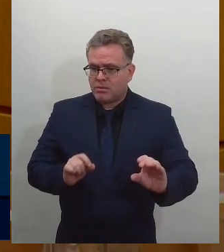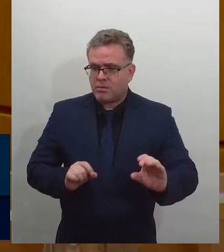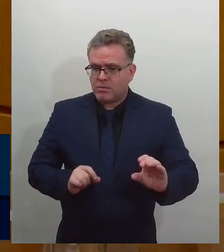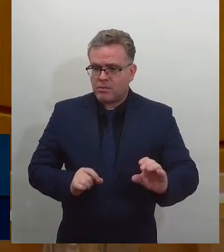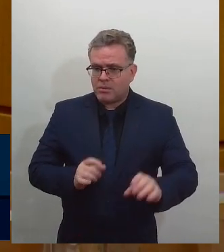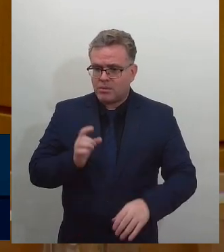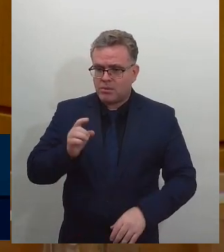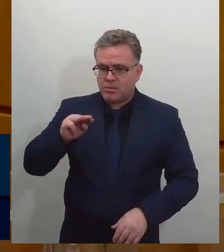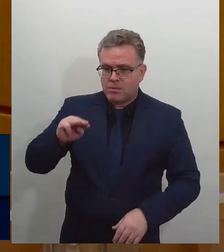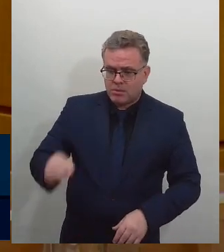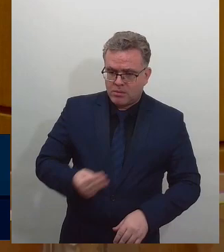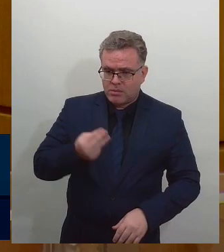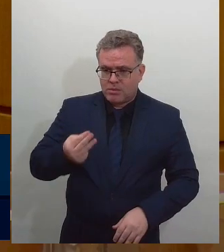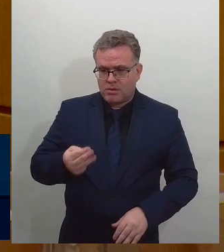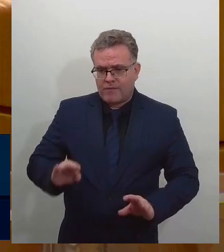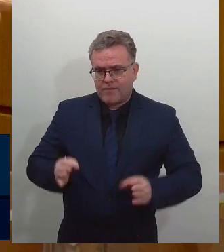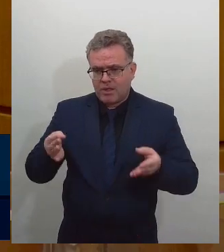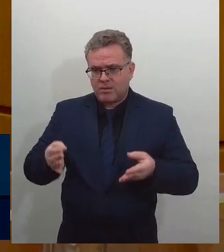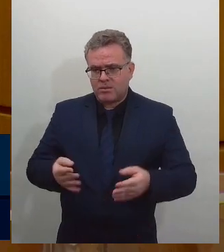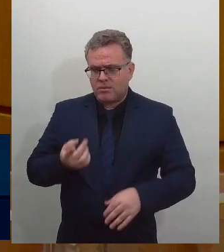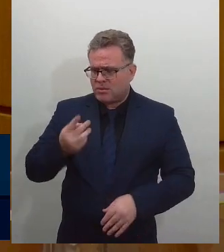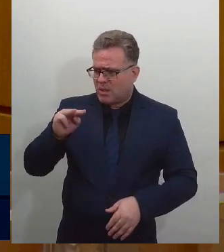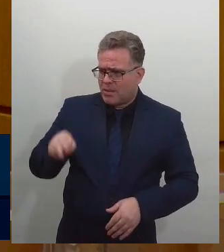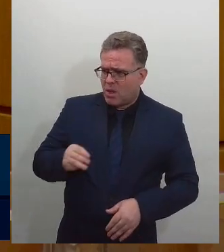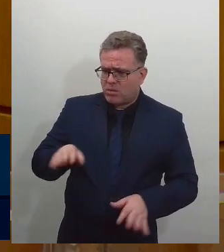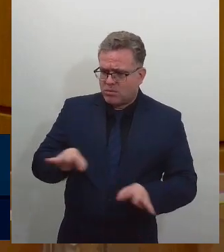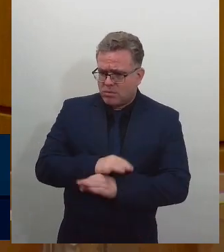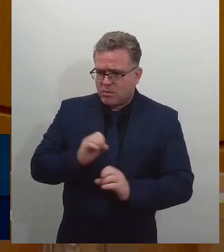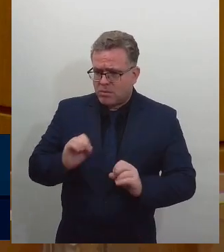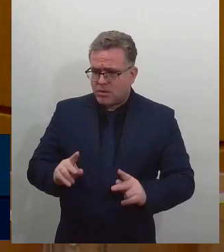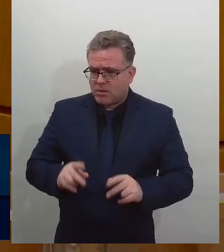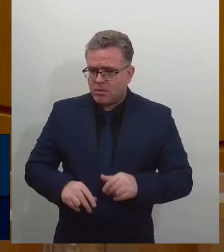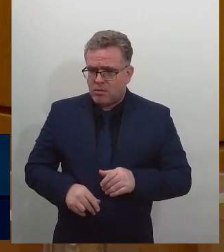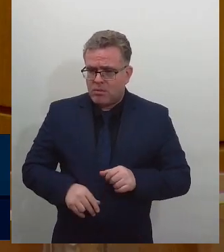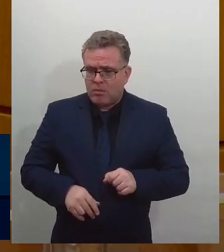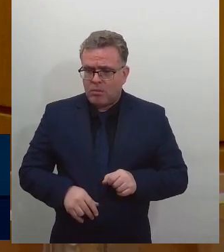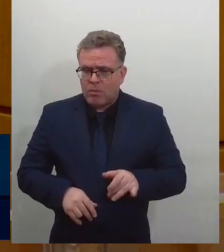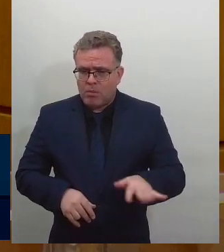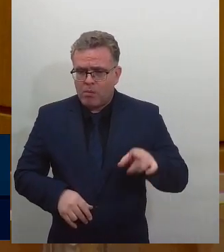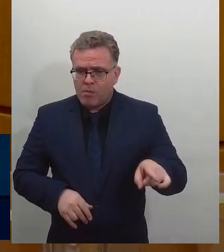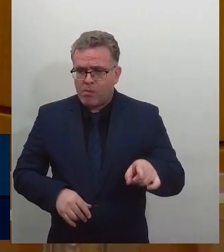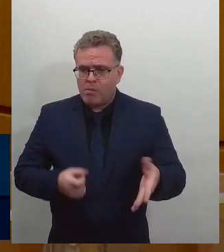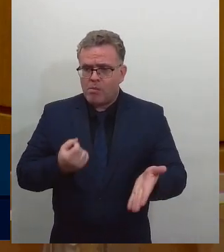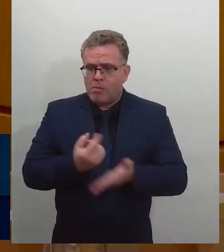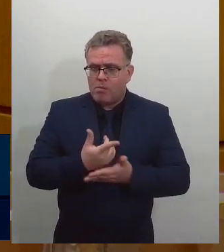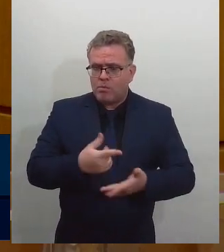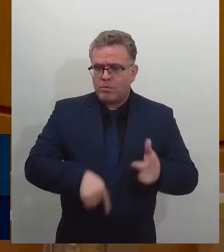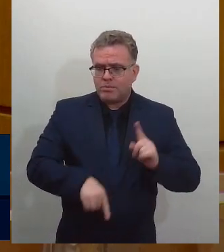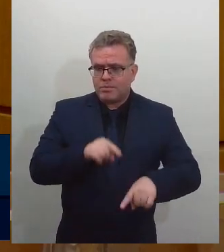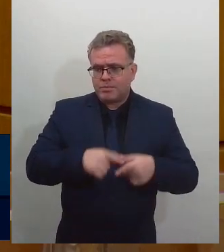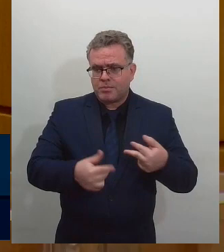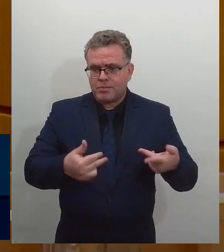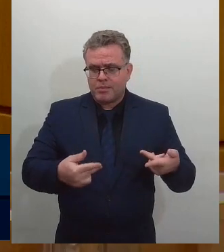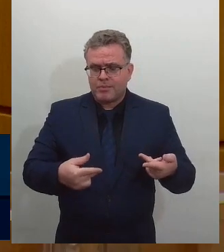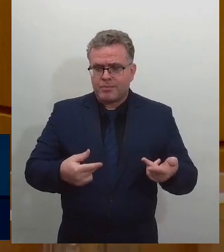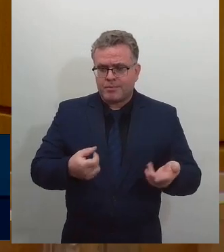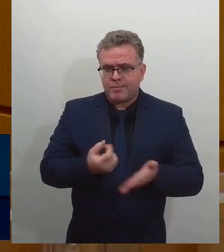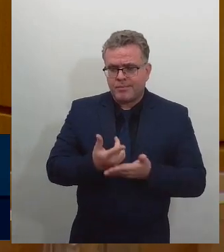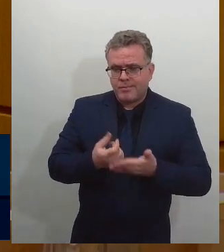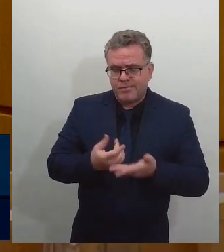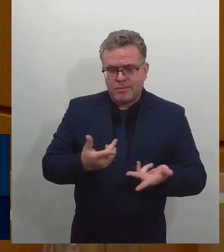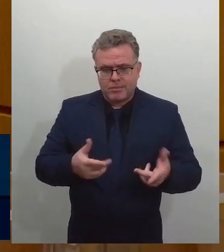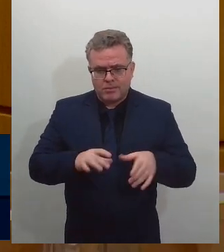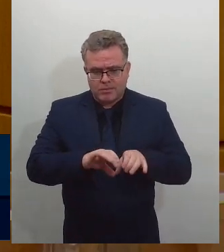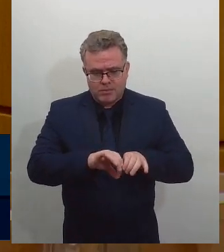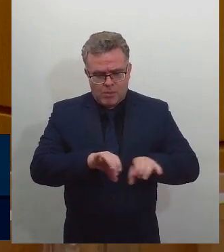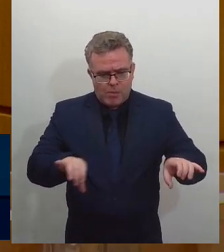festa, gaste 3. E deixe 2 para você comprar rede de água em parceria com a DES e com o governo e ajudar. O governo também precisa